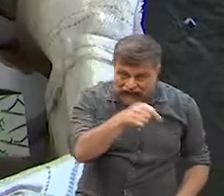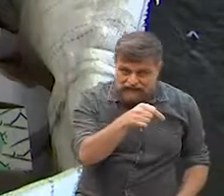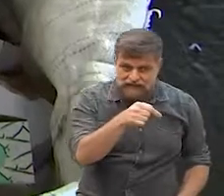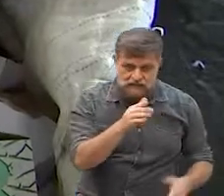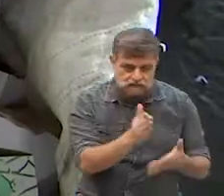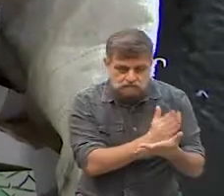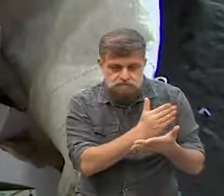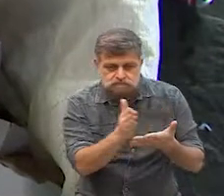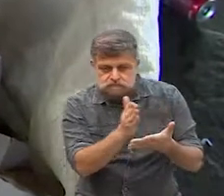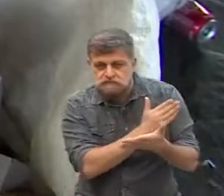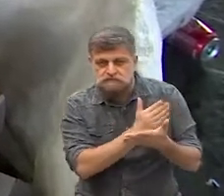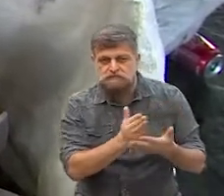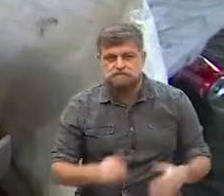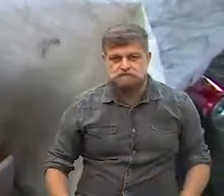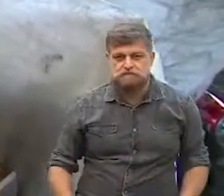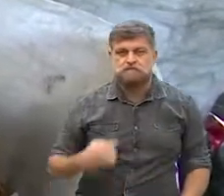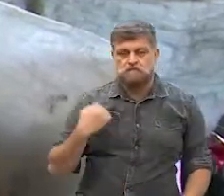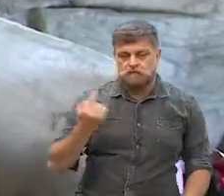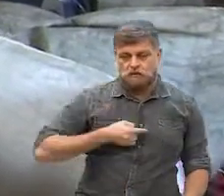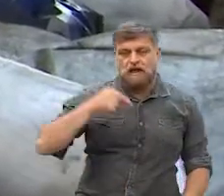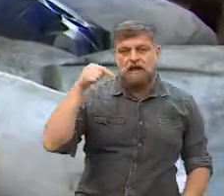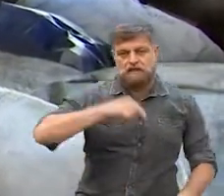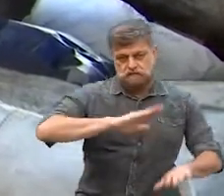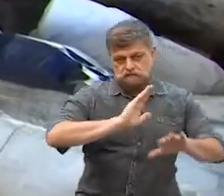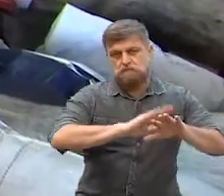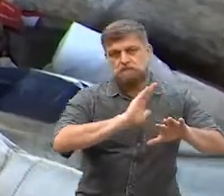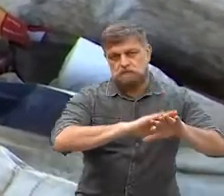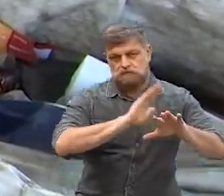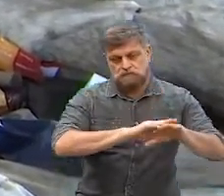outra destinação? Não, a gente aqui dá outra